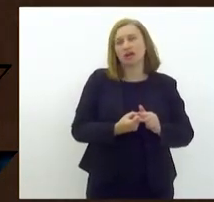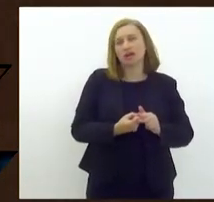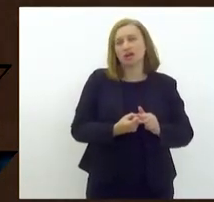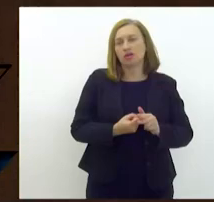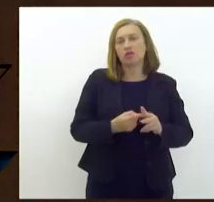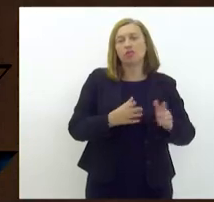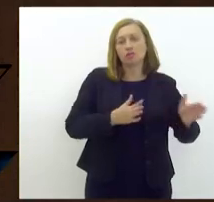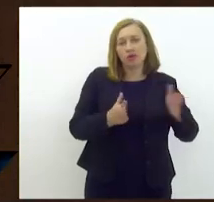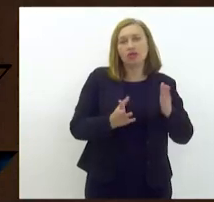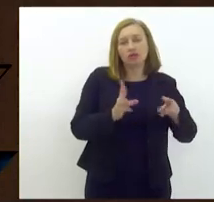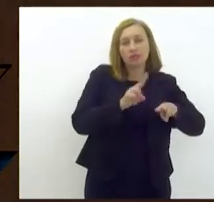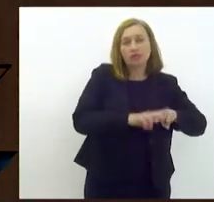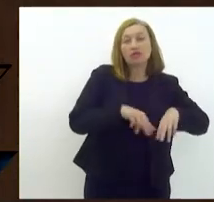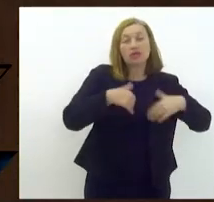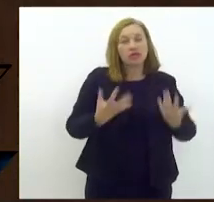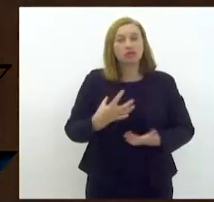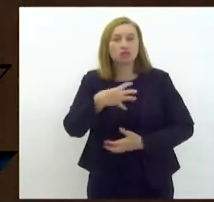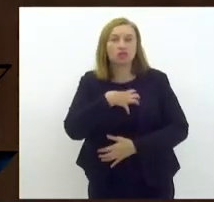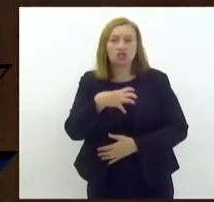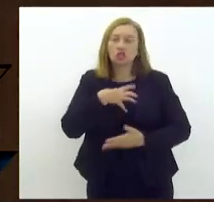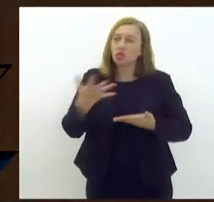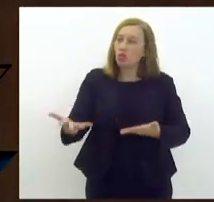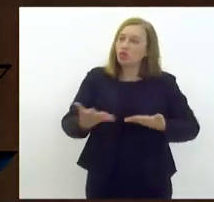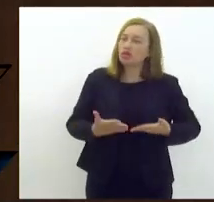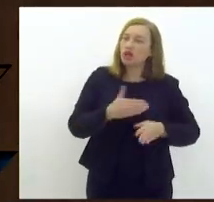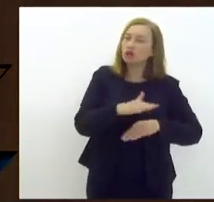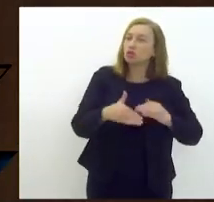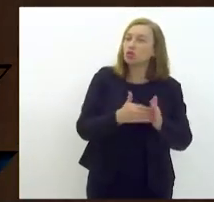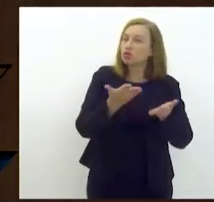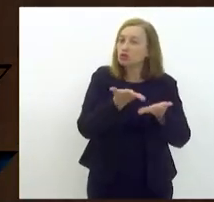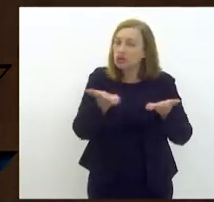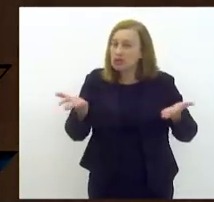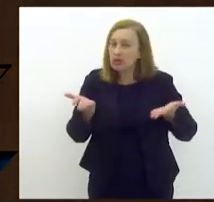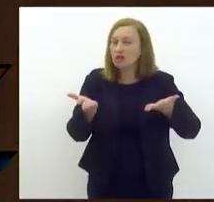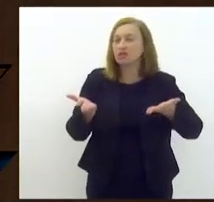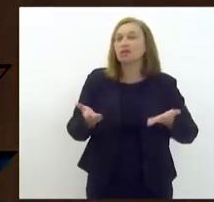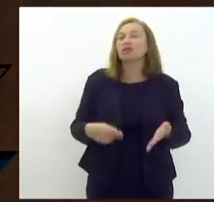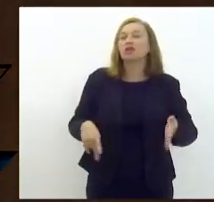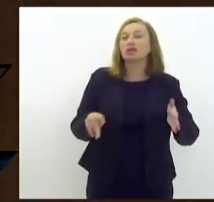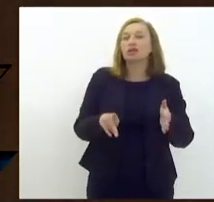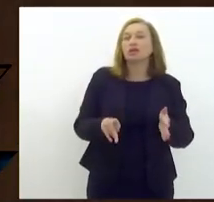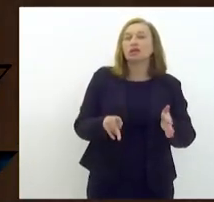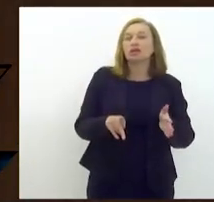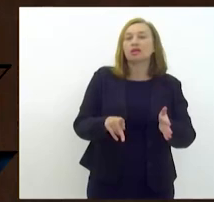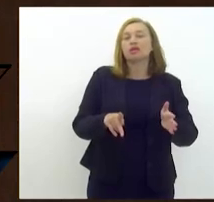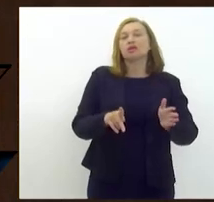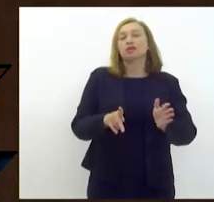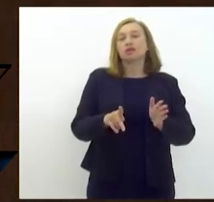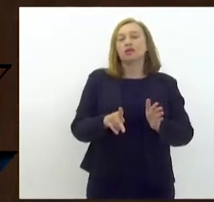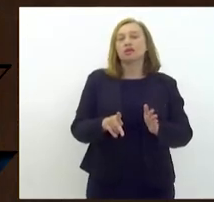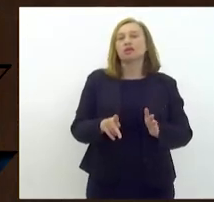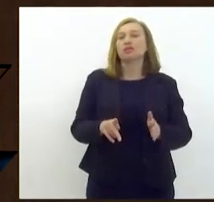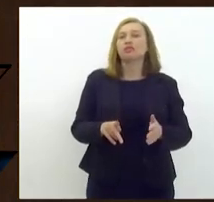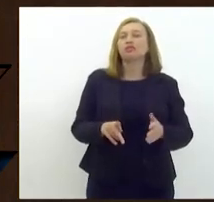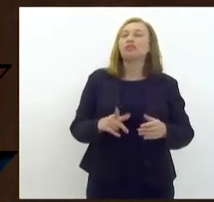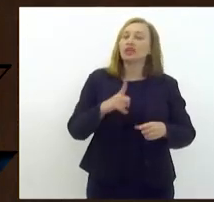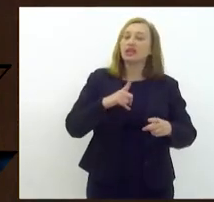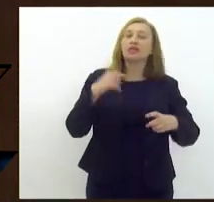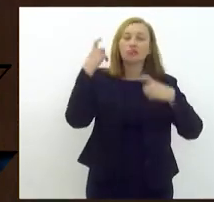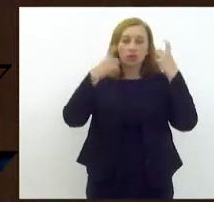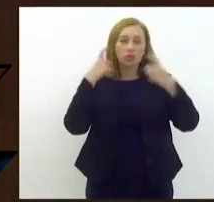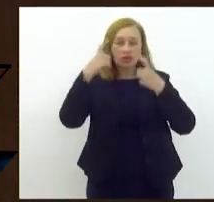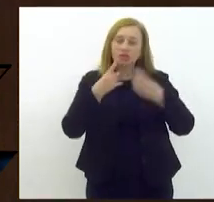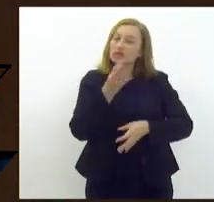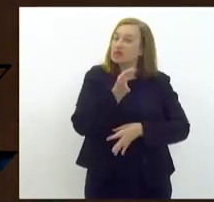dessa família Então nesse sentido convidar que todo mundo é que faz parte dessa casa Legislativa que tem preocupação